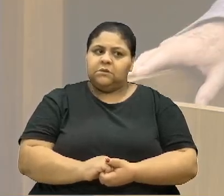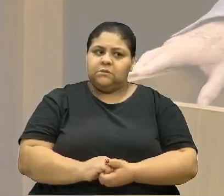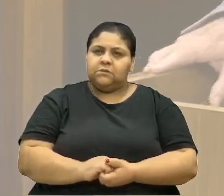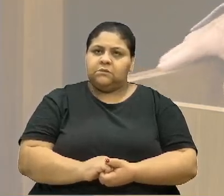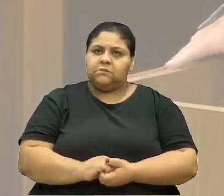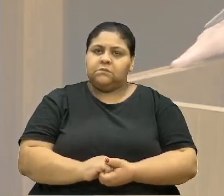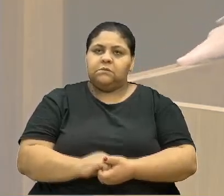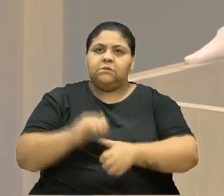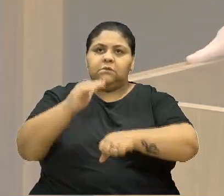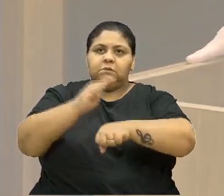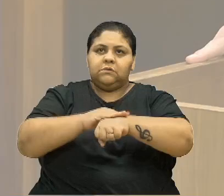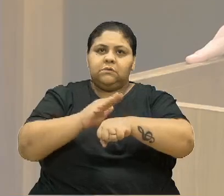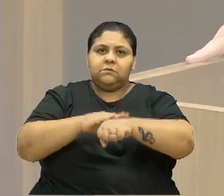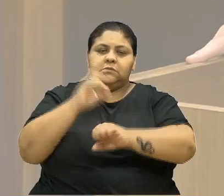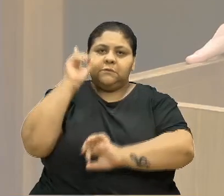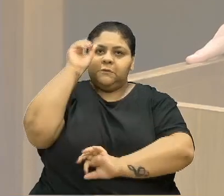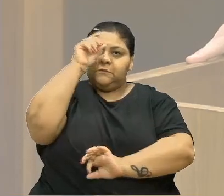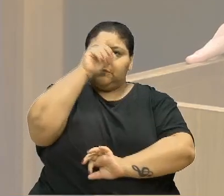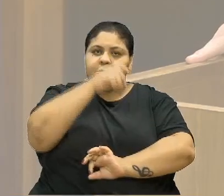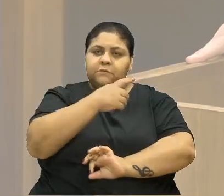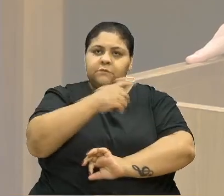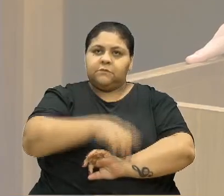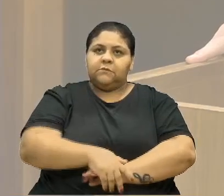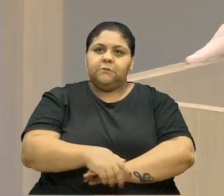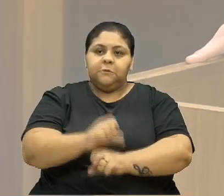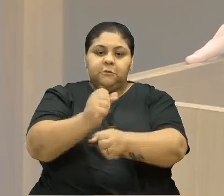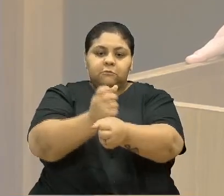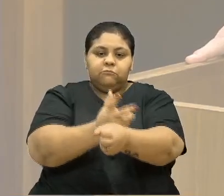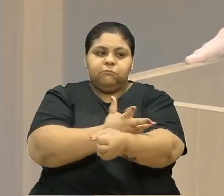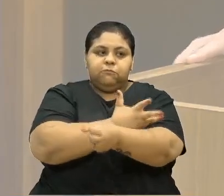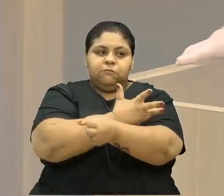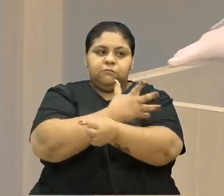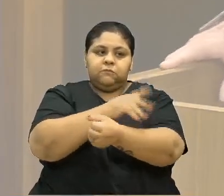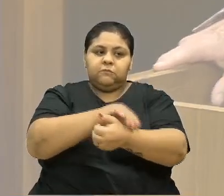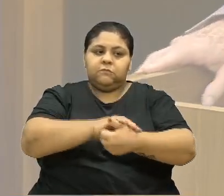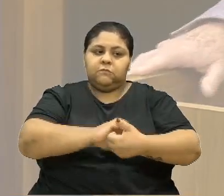um momento difícil, um momento de emoção,